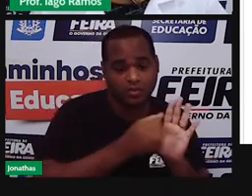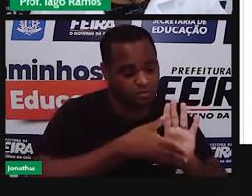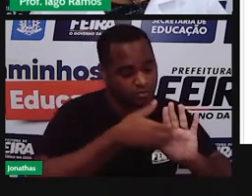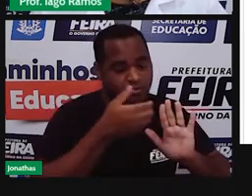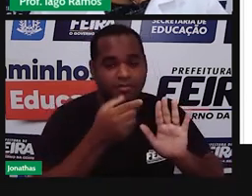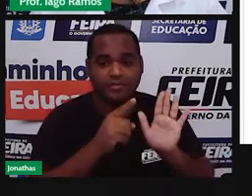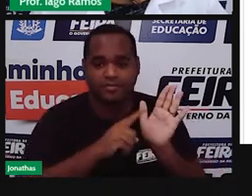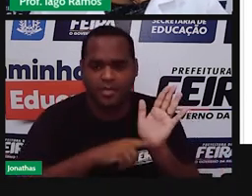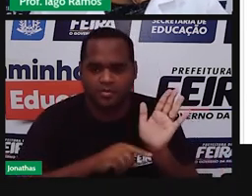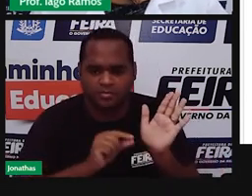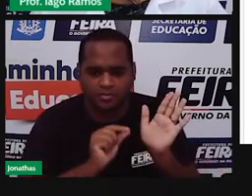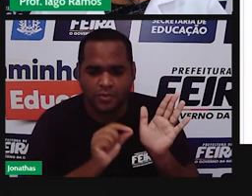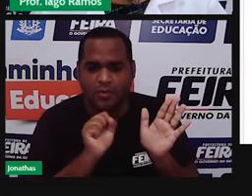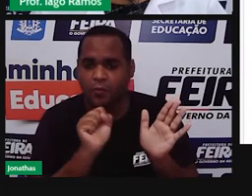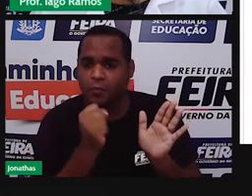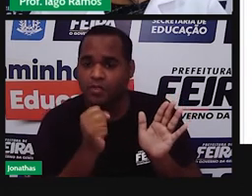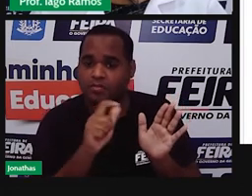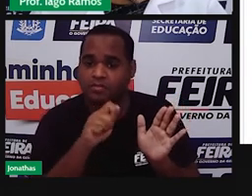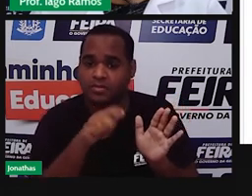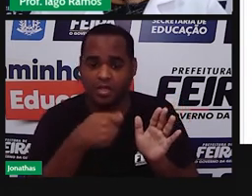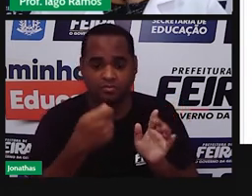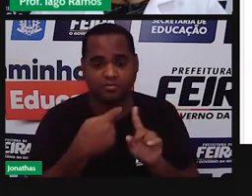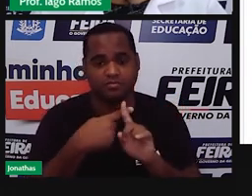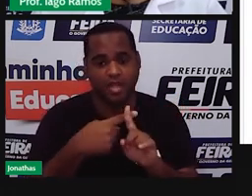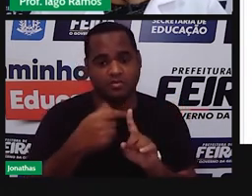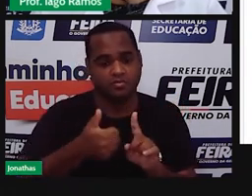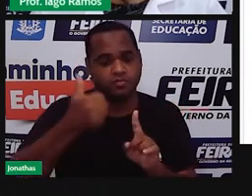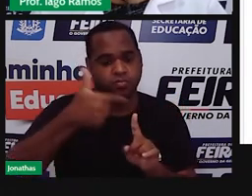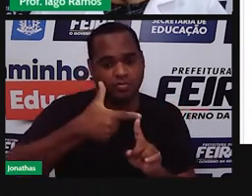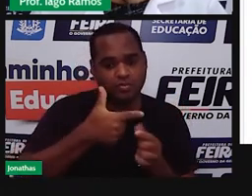o menos, o 8 acaba sendo maior do que 6.